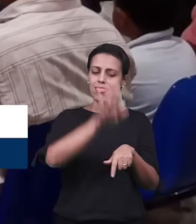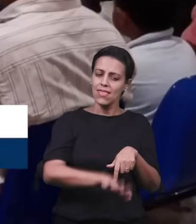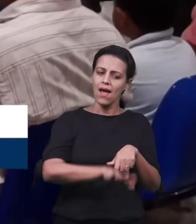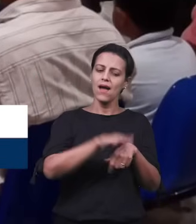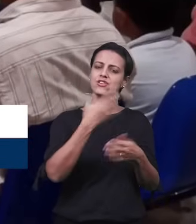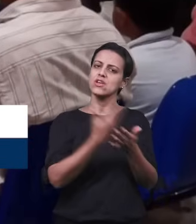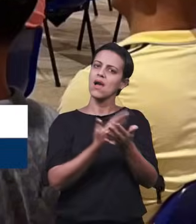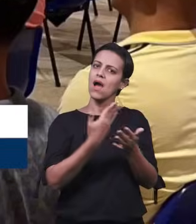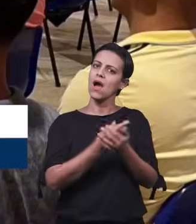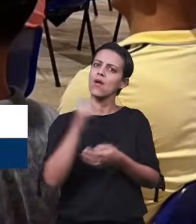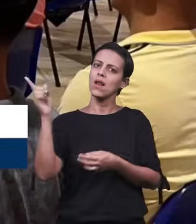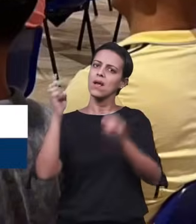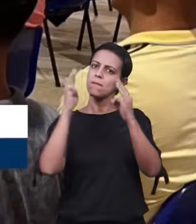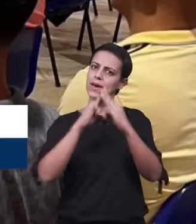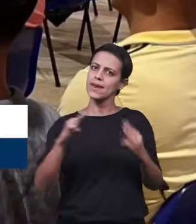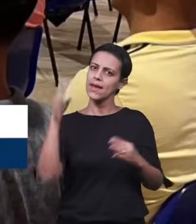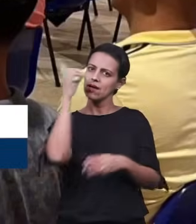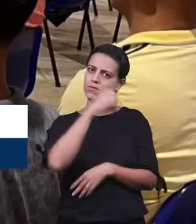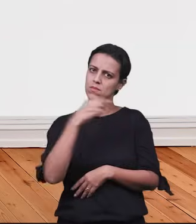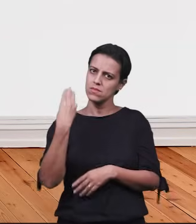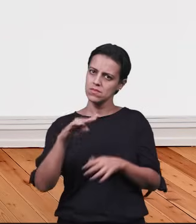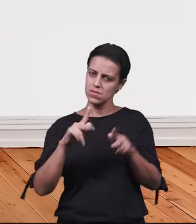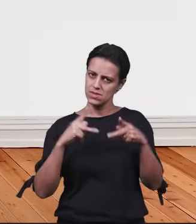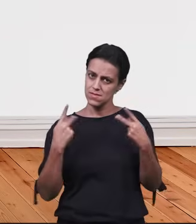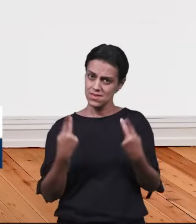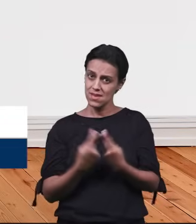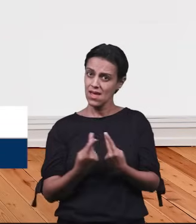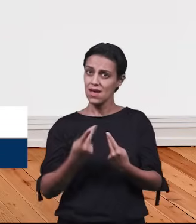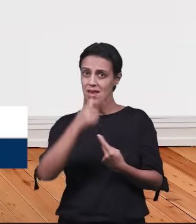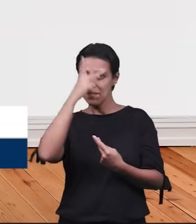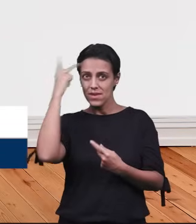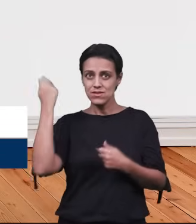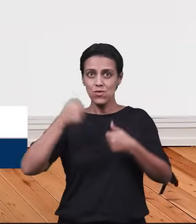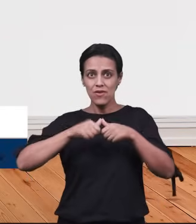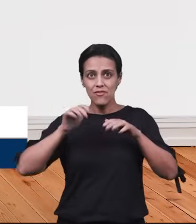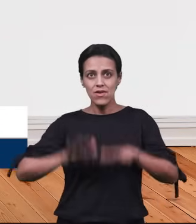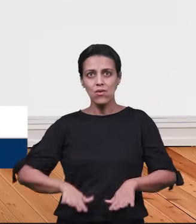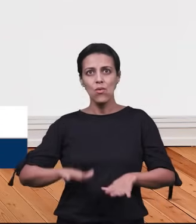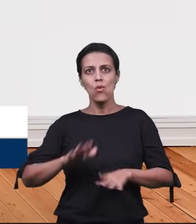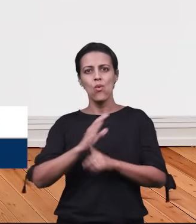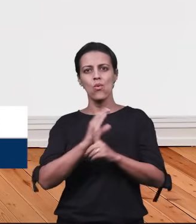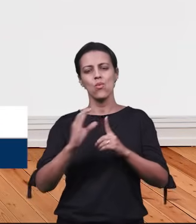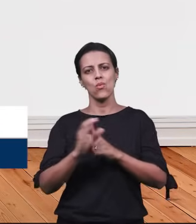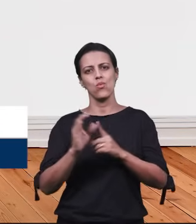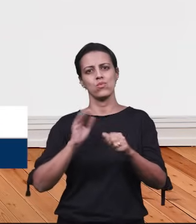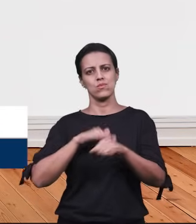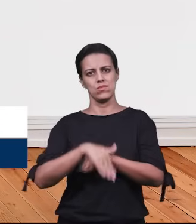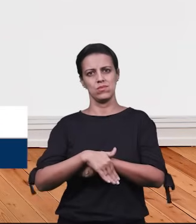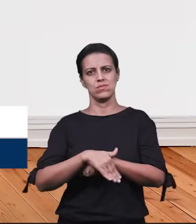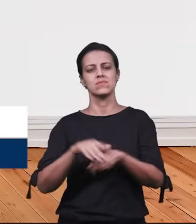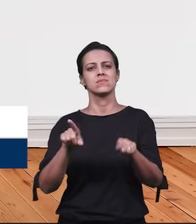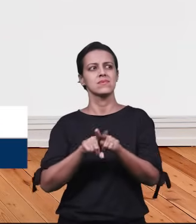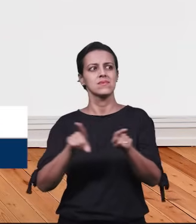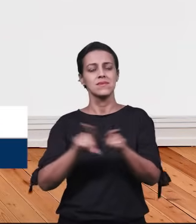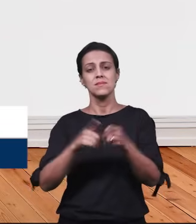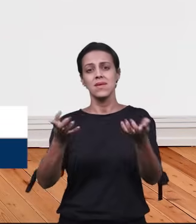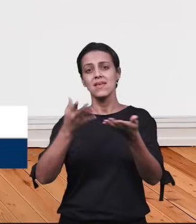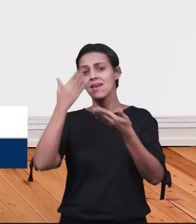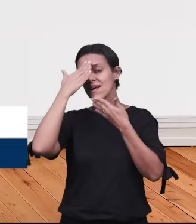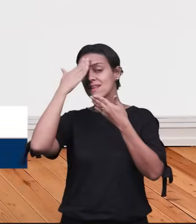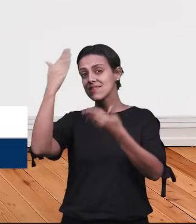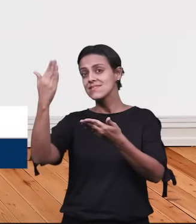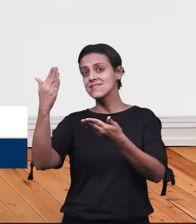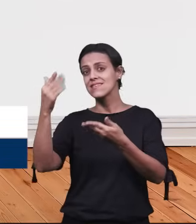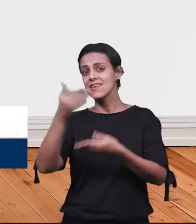ao culto, onde foi feita a transmissão de uma live. Nós queremos agradecer, irmão Jorge, por esse espaço concedido pela Rádio Manaim para